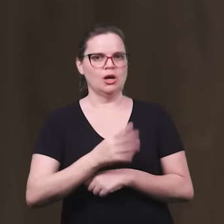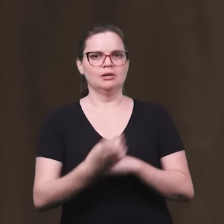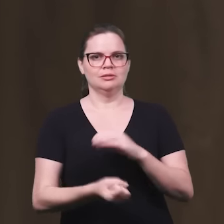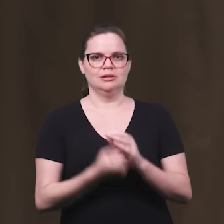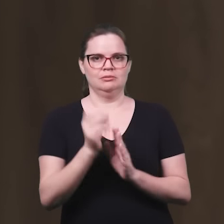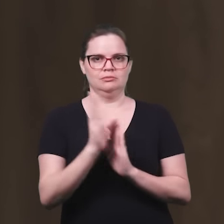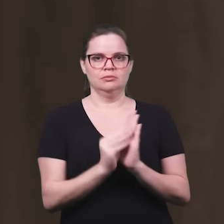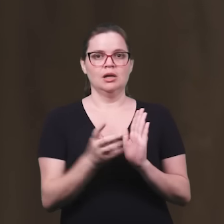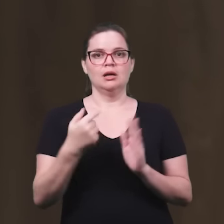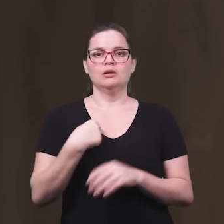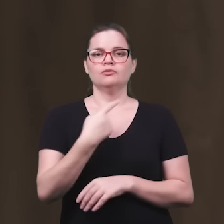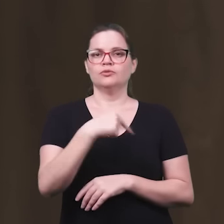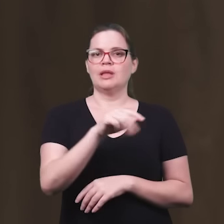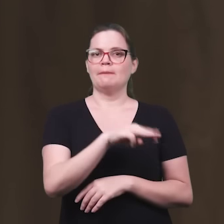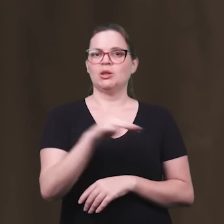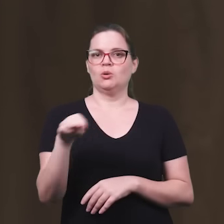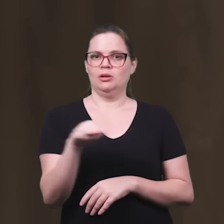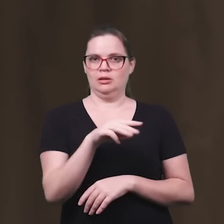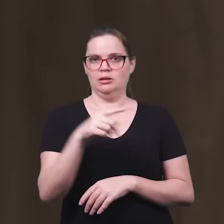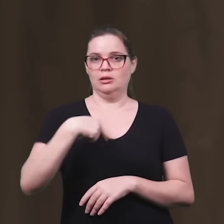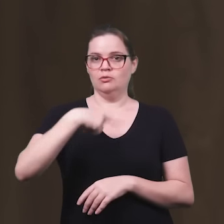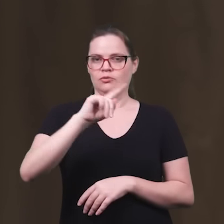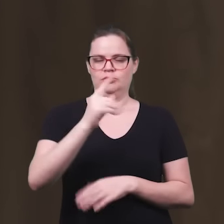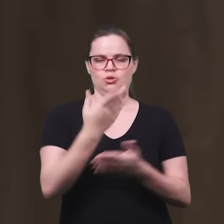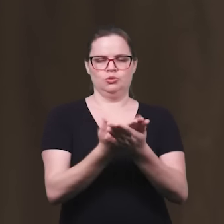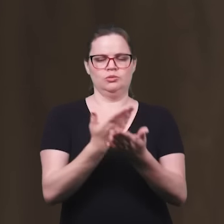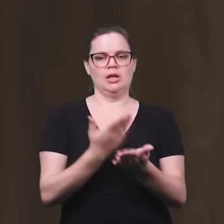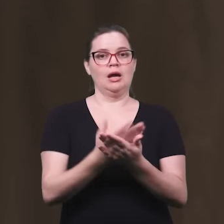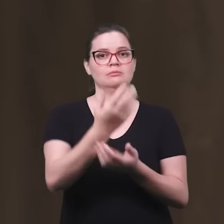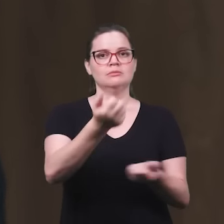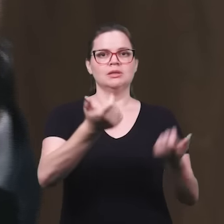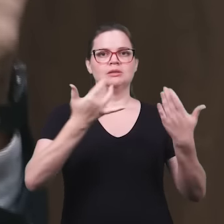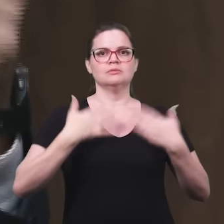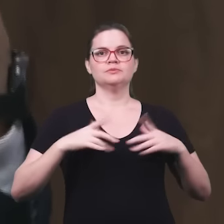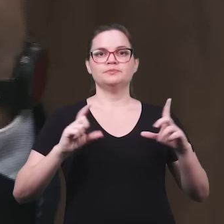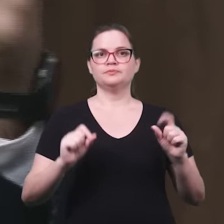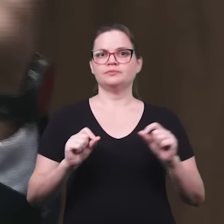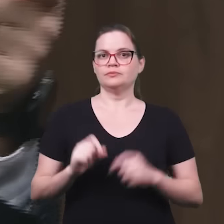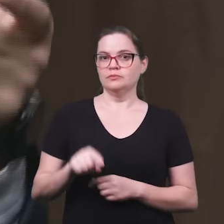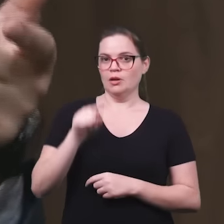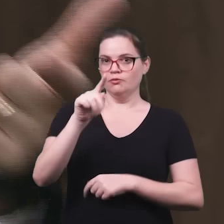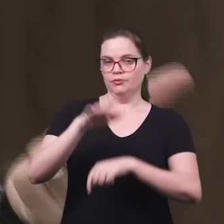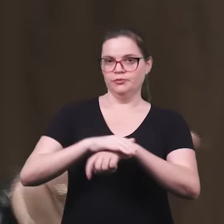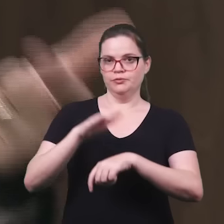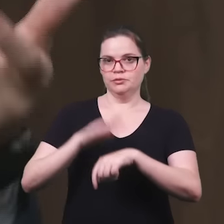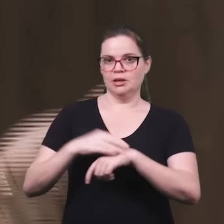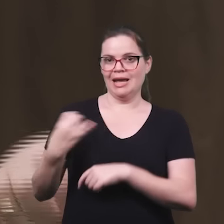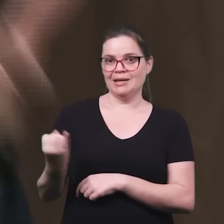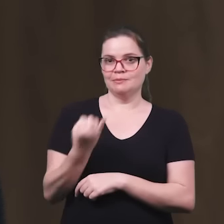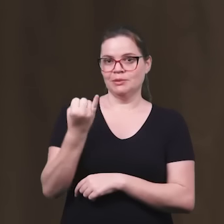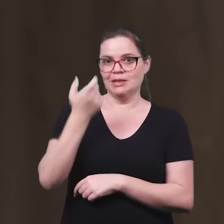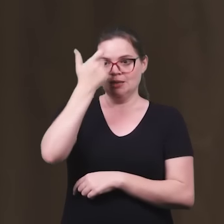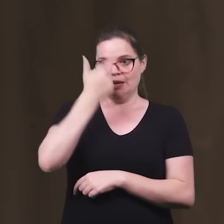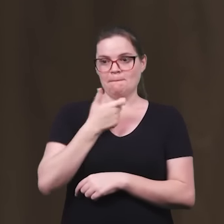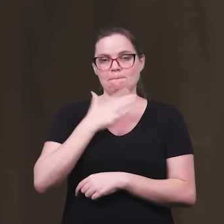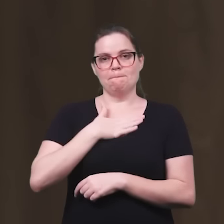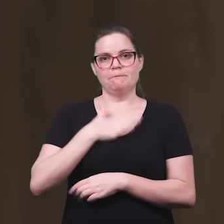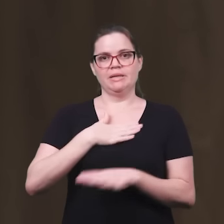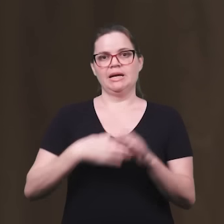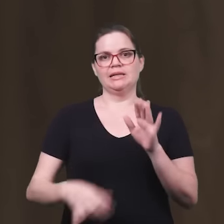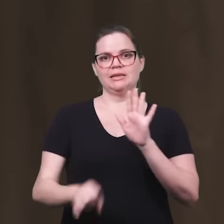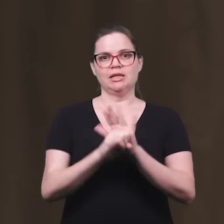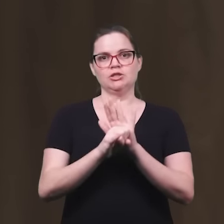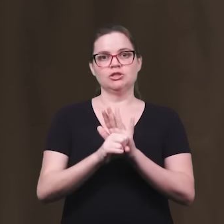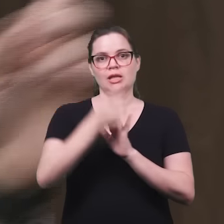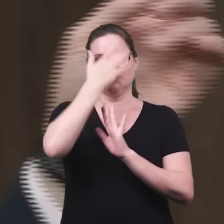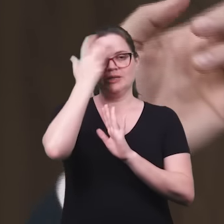mentoria em que foi falado uma vez assim, que a importância de você criar a sua própria identidade para a